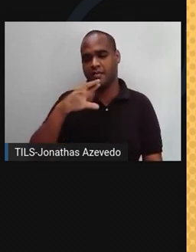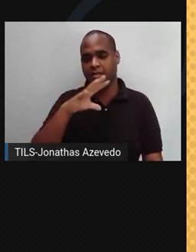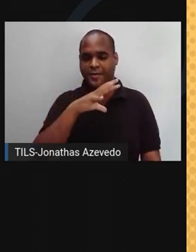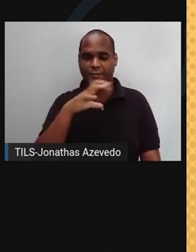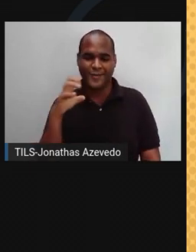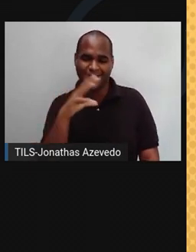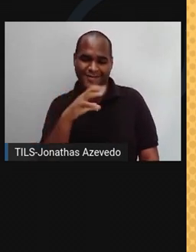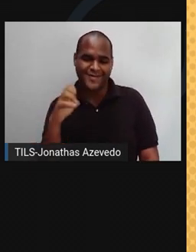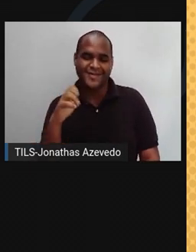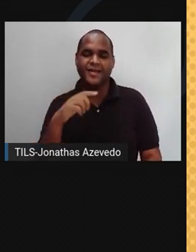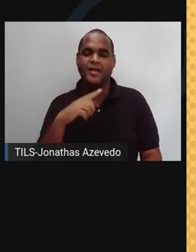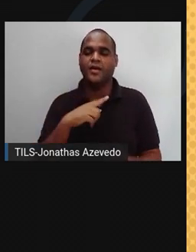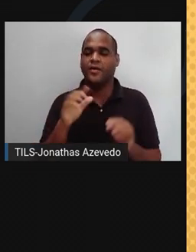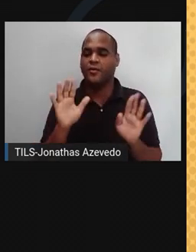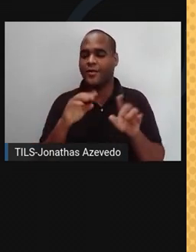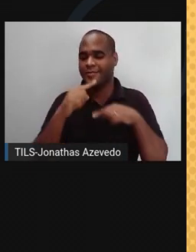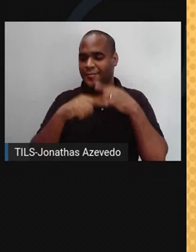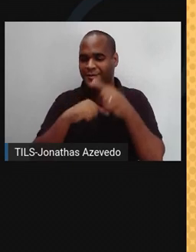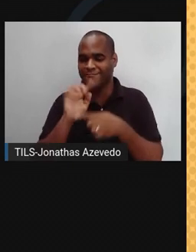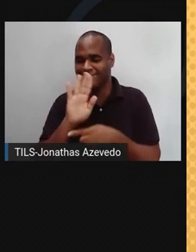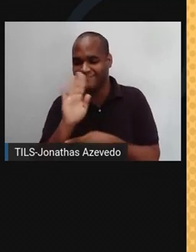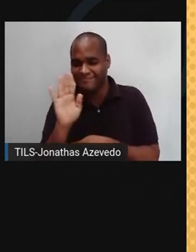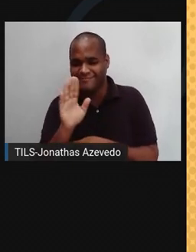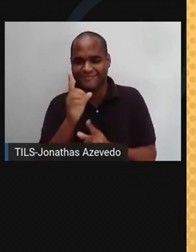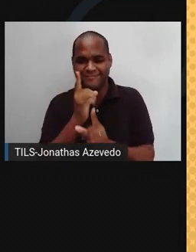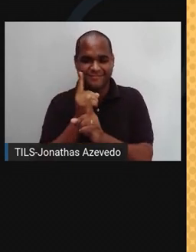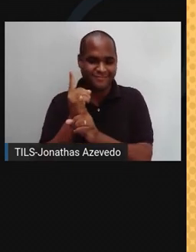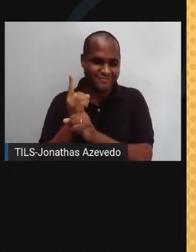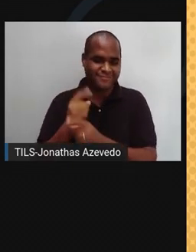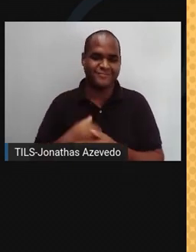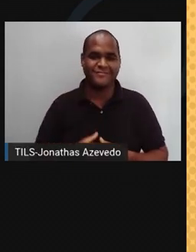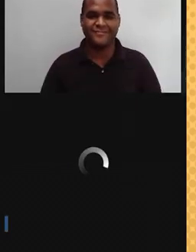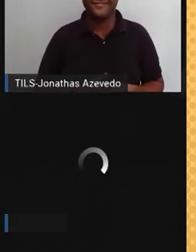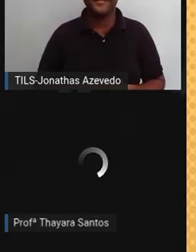furou é só pessoal nos vemos na próxima